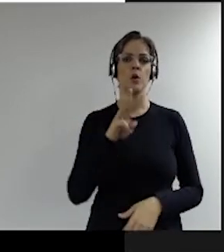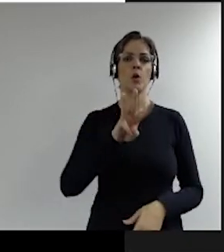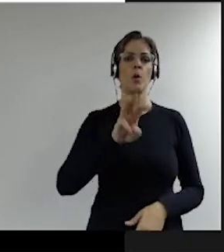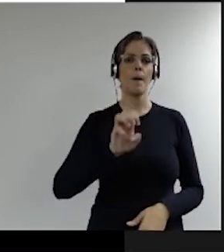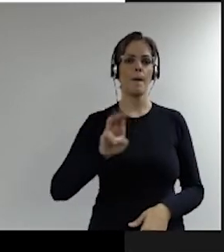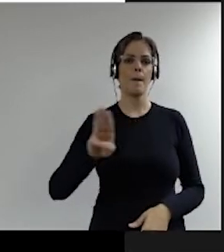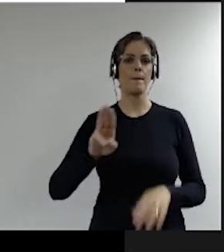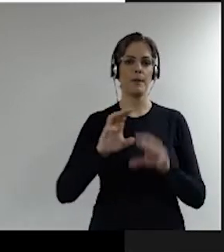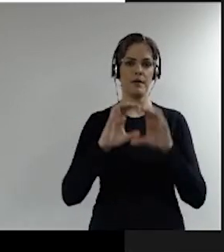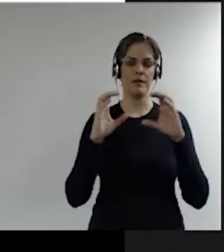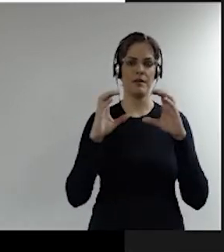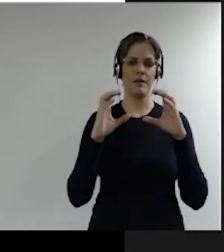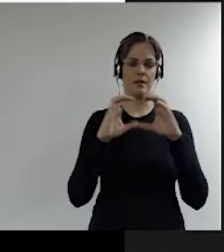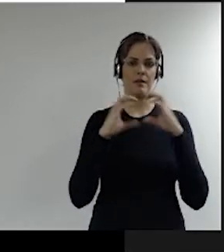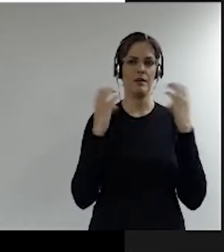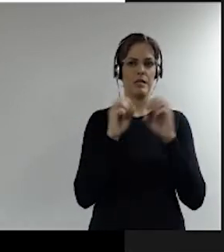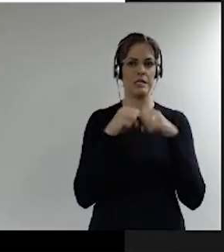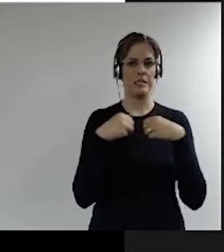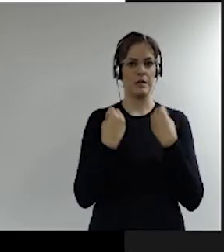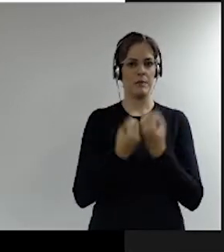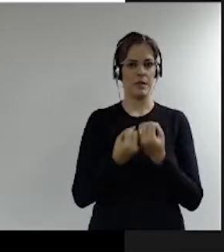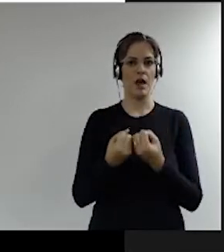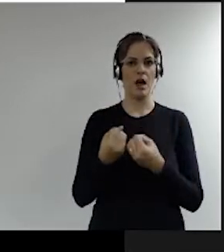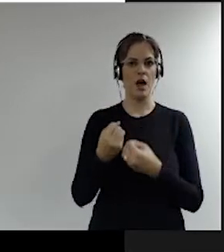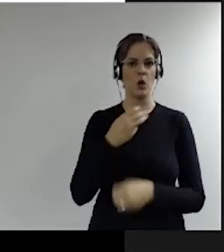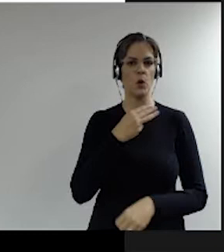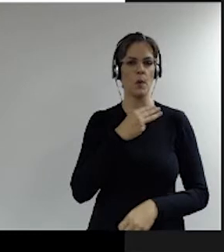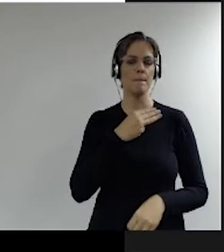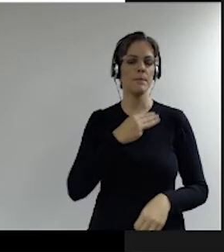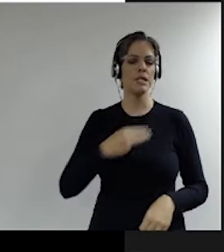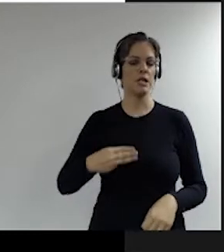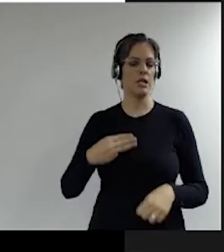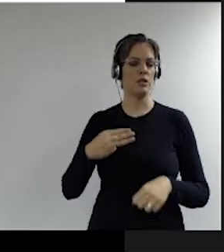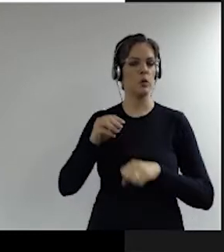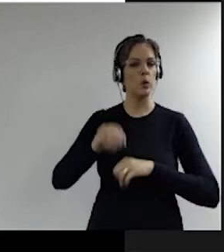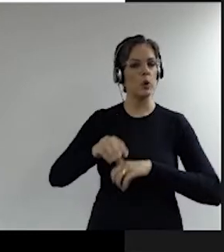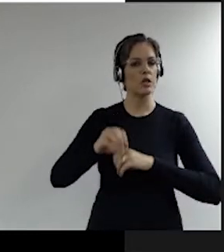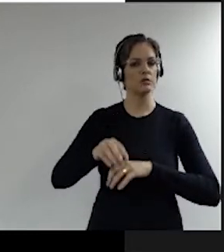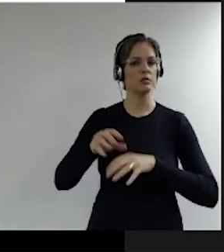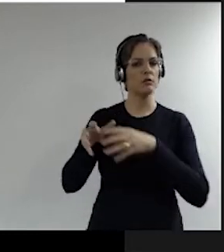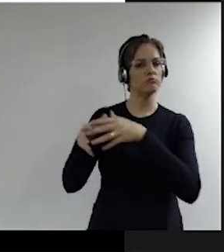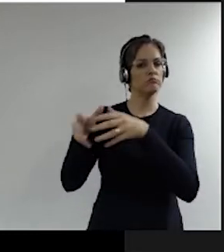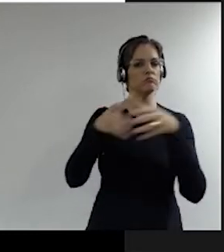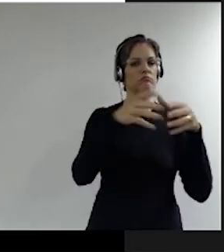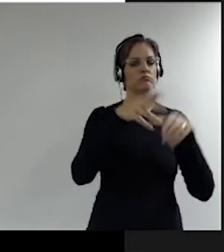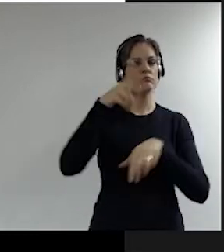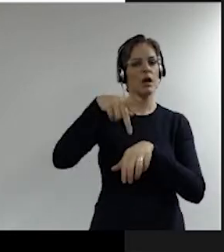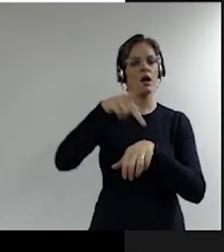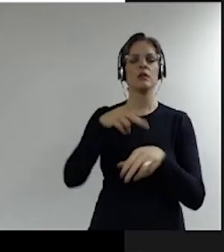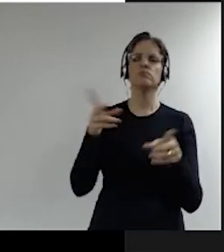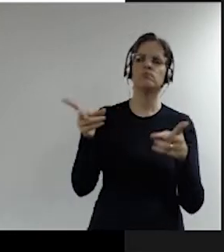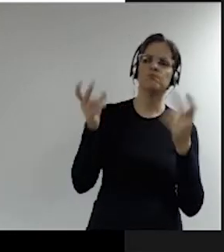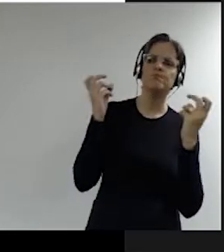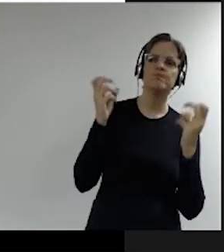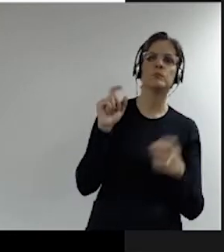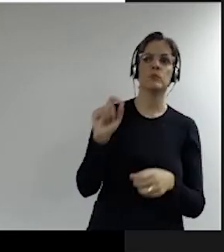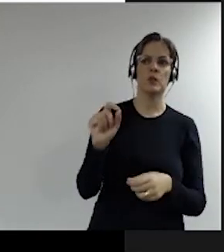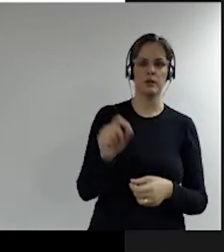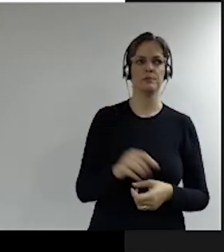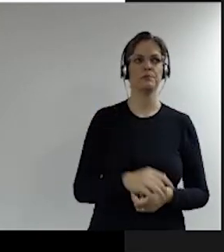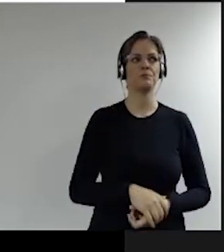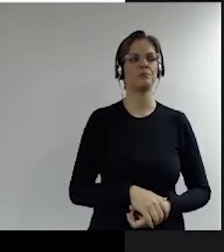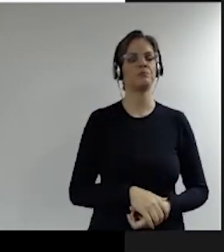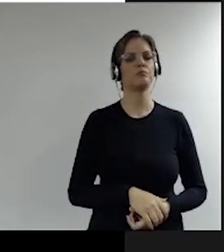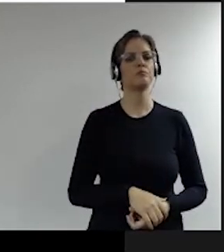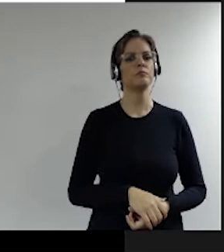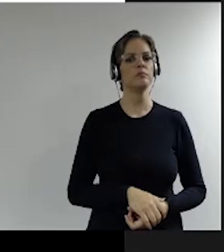com o ministro de Educação de vários países, o que me apareceu com clareza é que isso sim